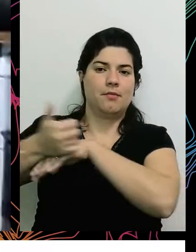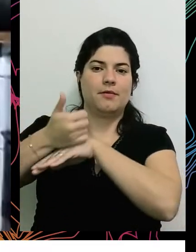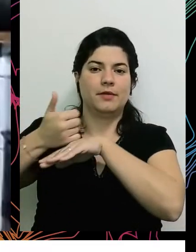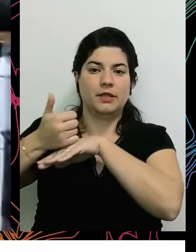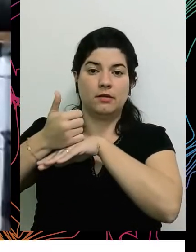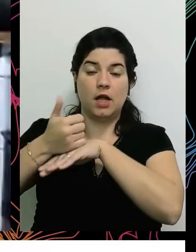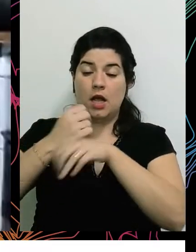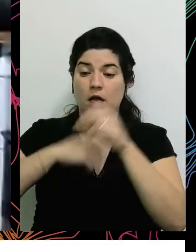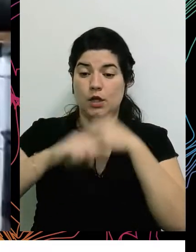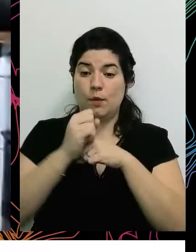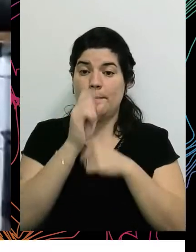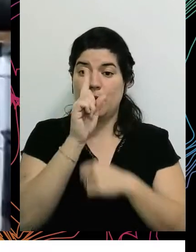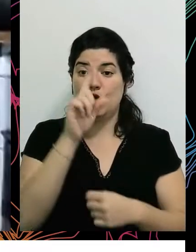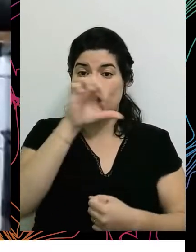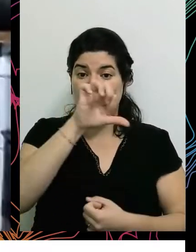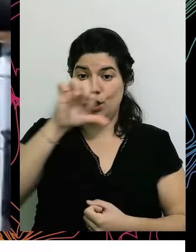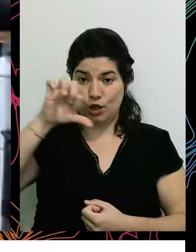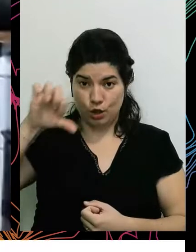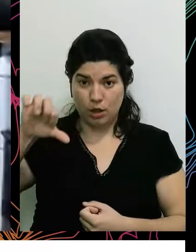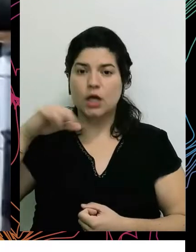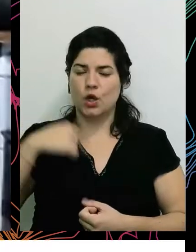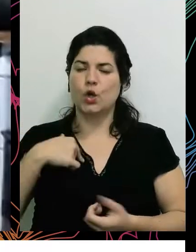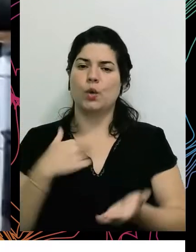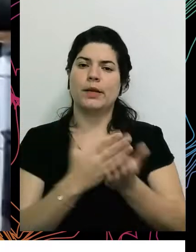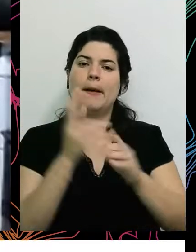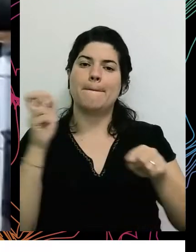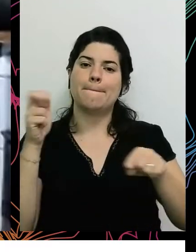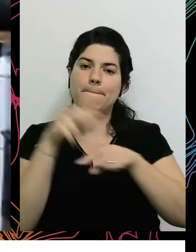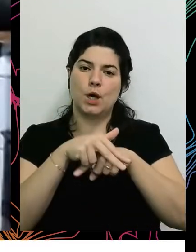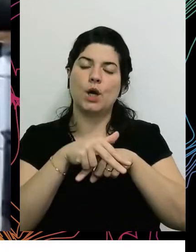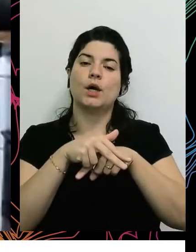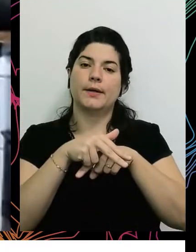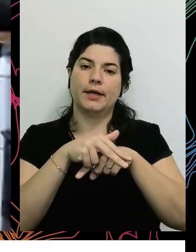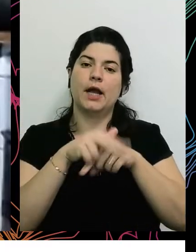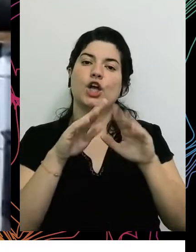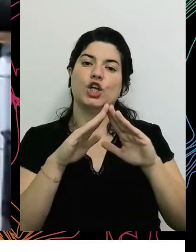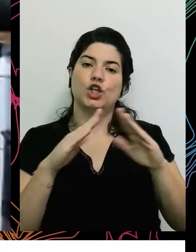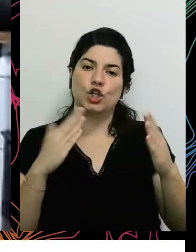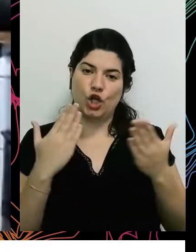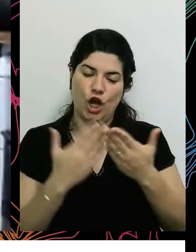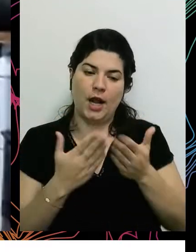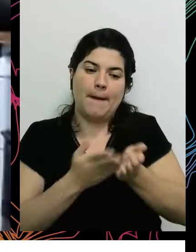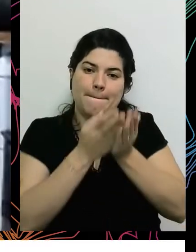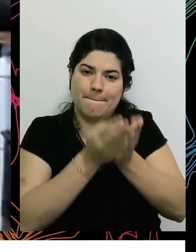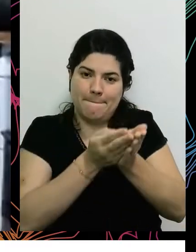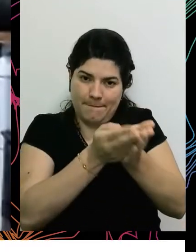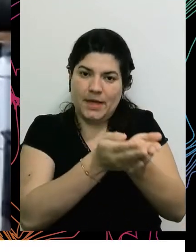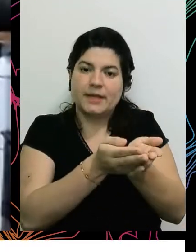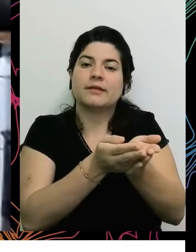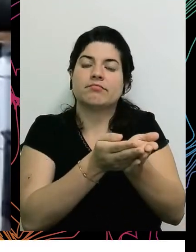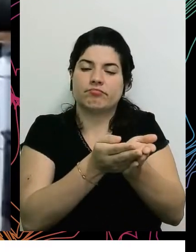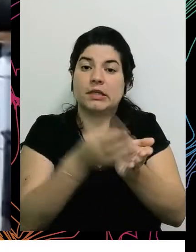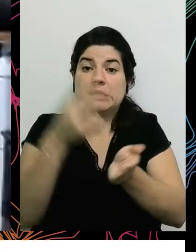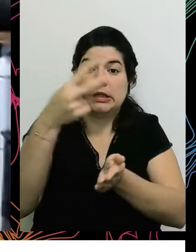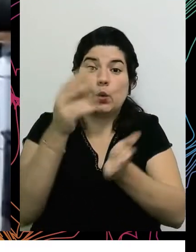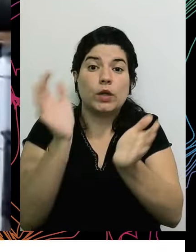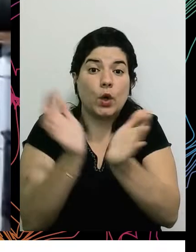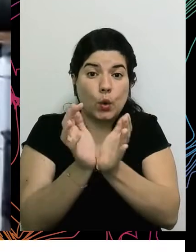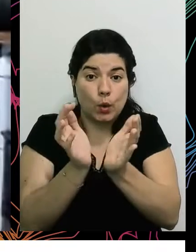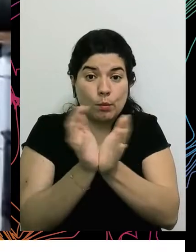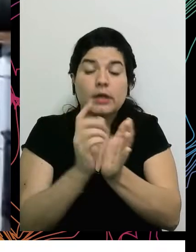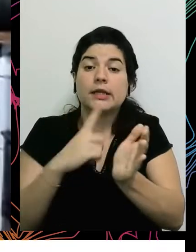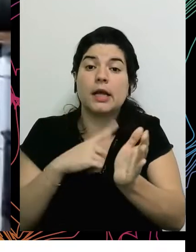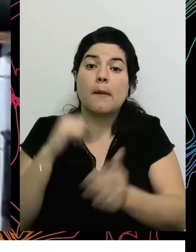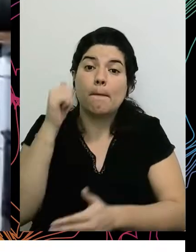1999 eu ingressei na Escola de Formação de Oficiais da Marinha Mercante, na segunda turma que teve ingresso de